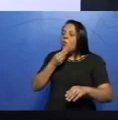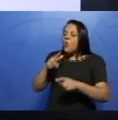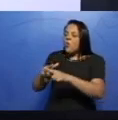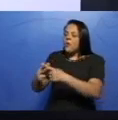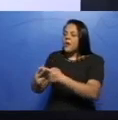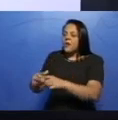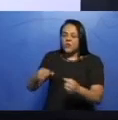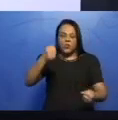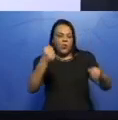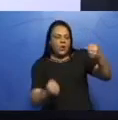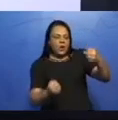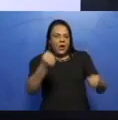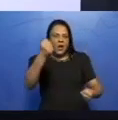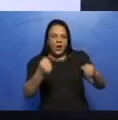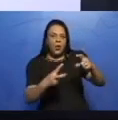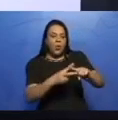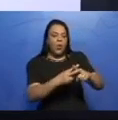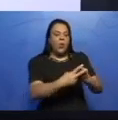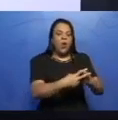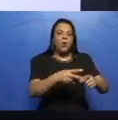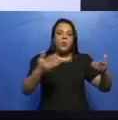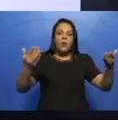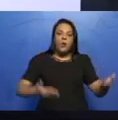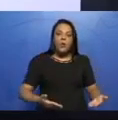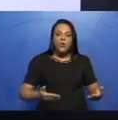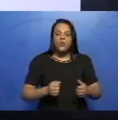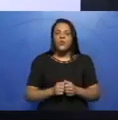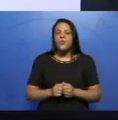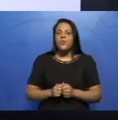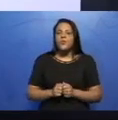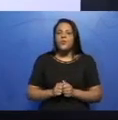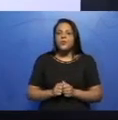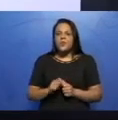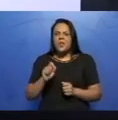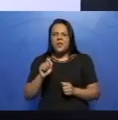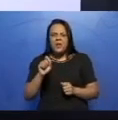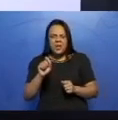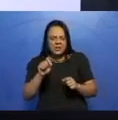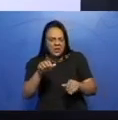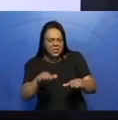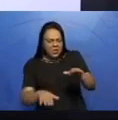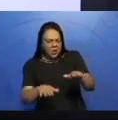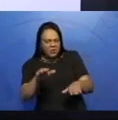substantivo mecânico, ele indica uma dúvida.